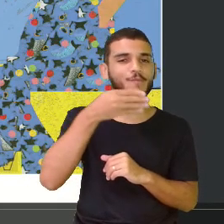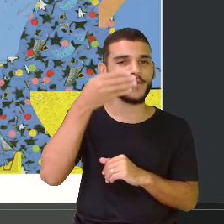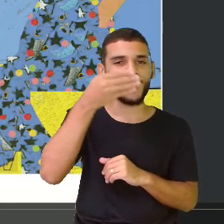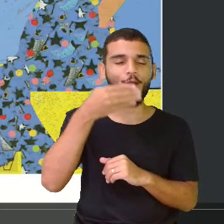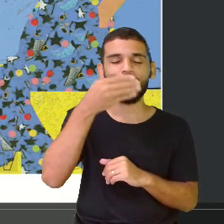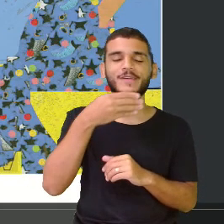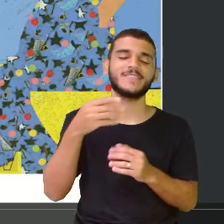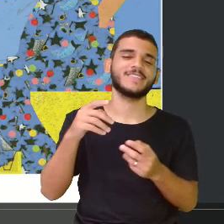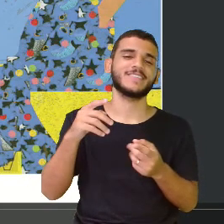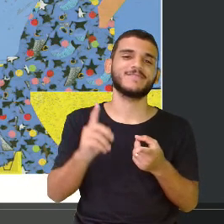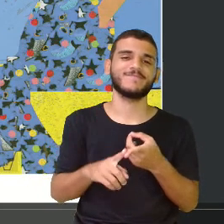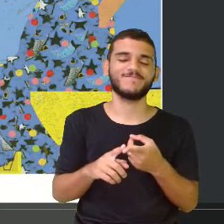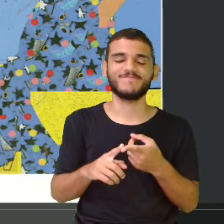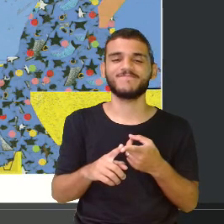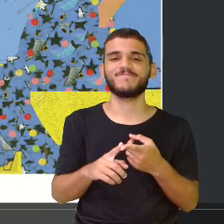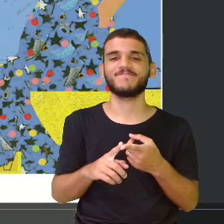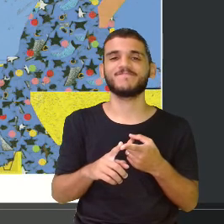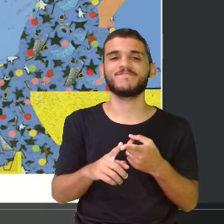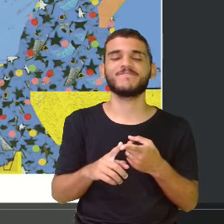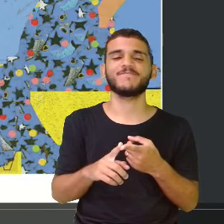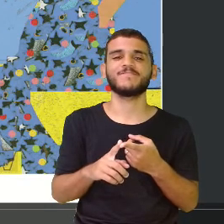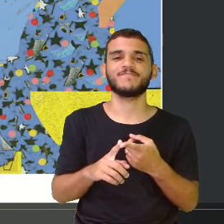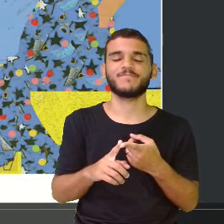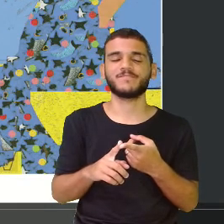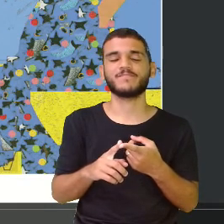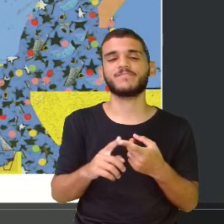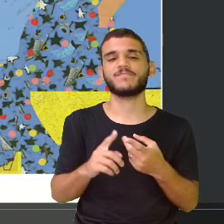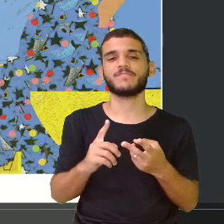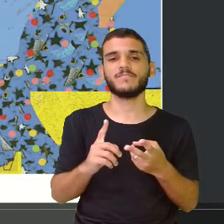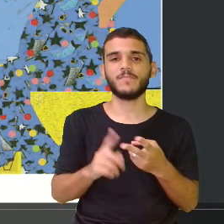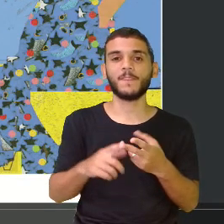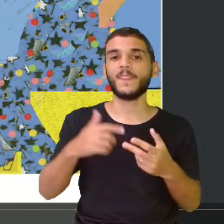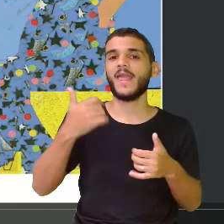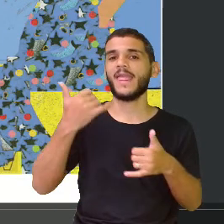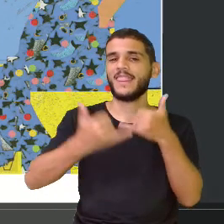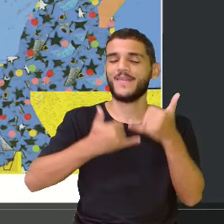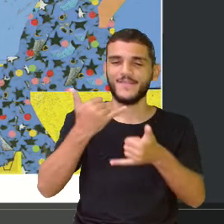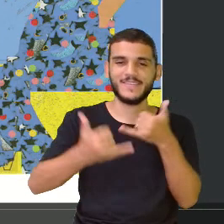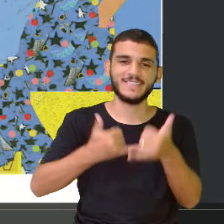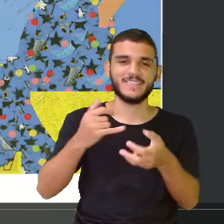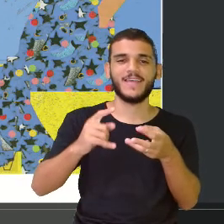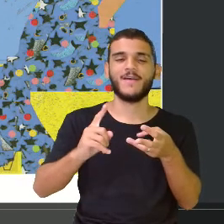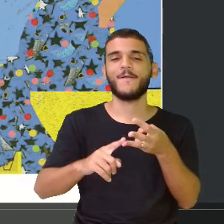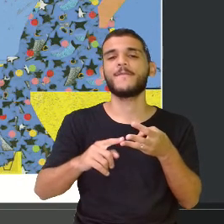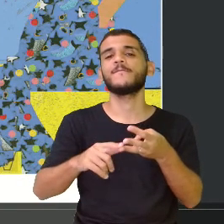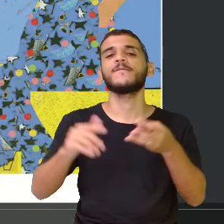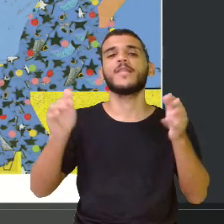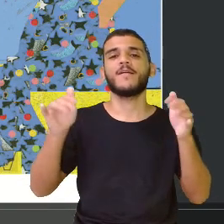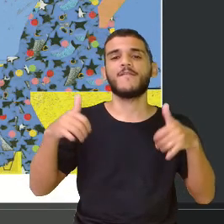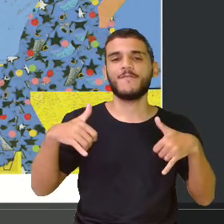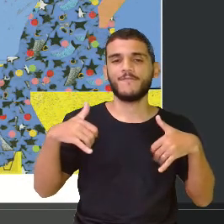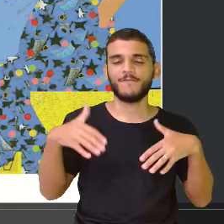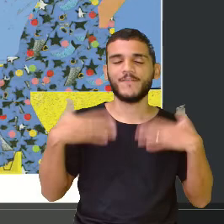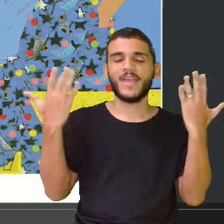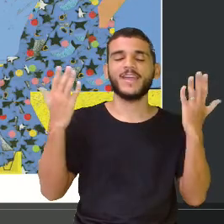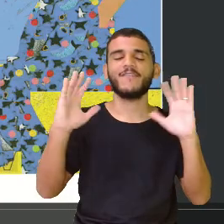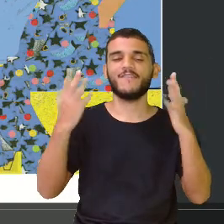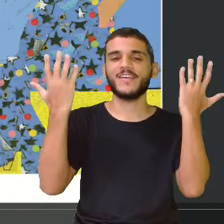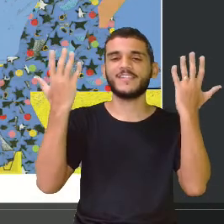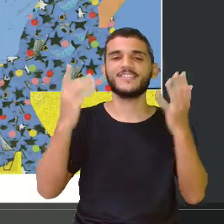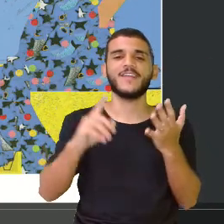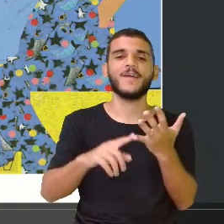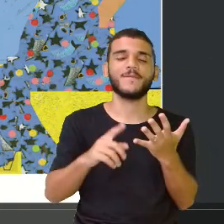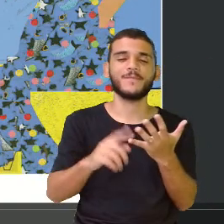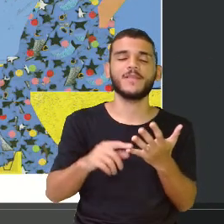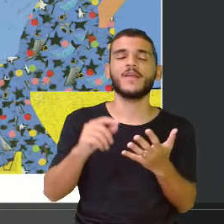É sobre isso, viu, professora? Sobremesa, diversão, festa, colo, carinho,